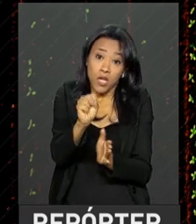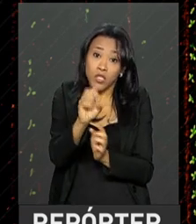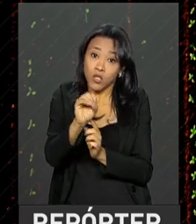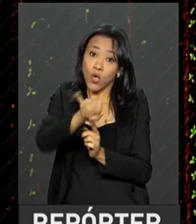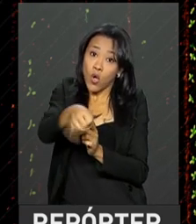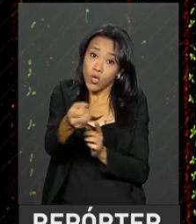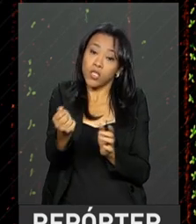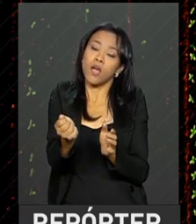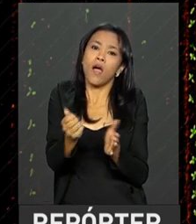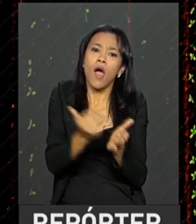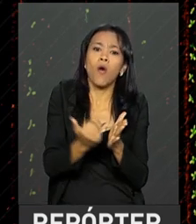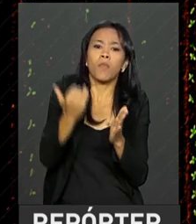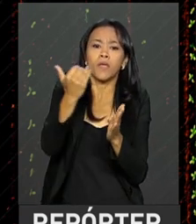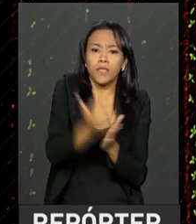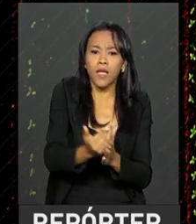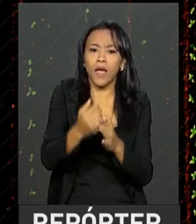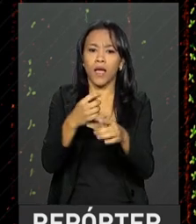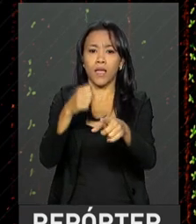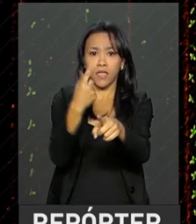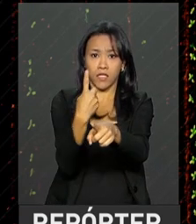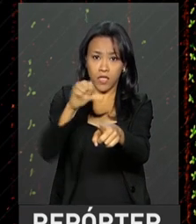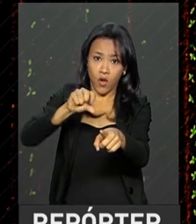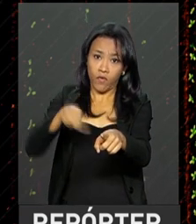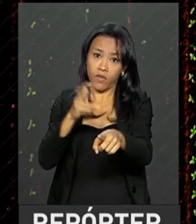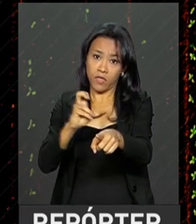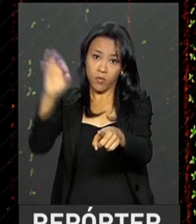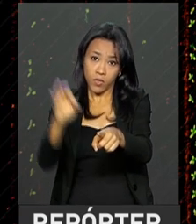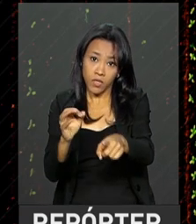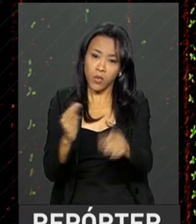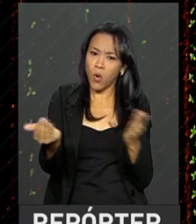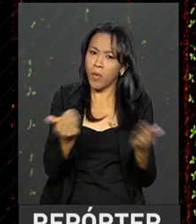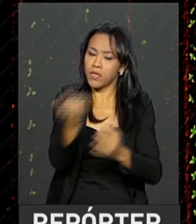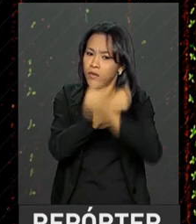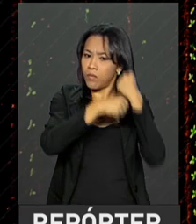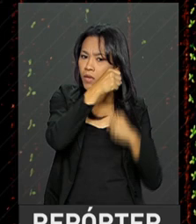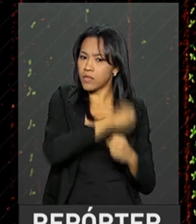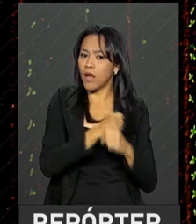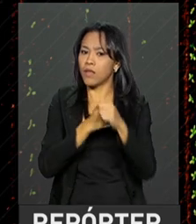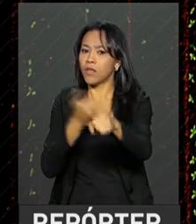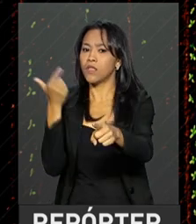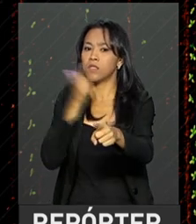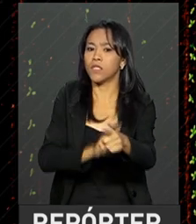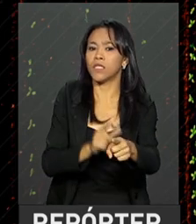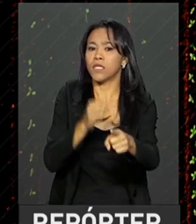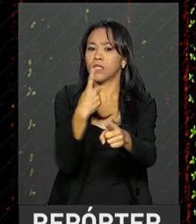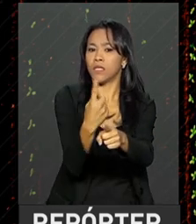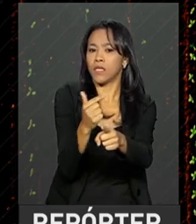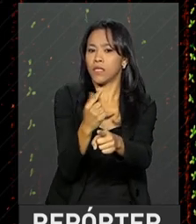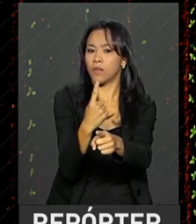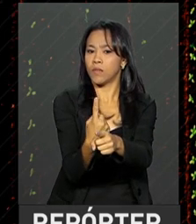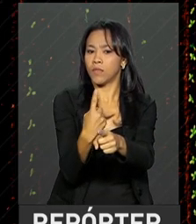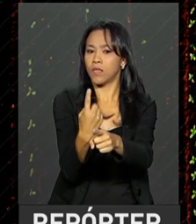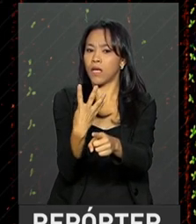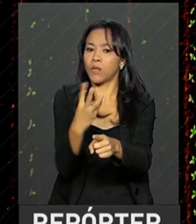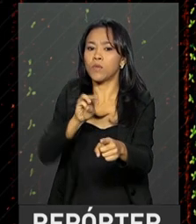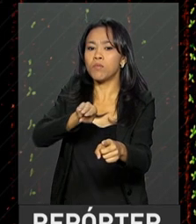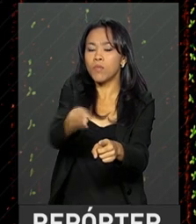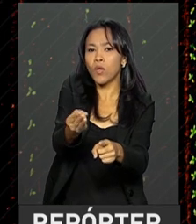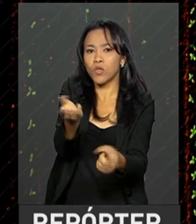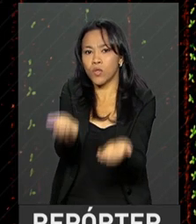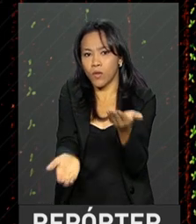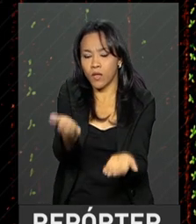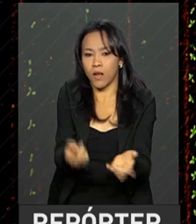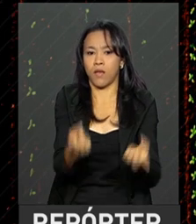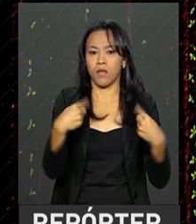19,5 por em comparação à safra passada e chegar a 114 milhões de toneladas já para o milho a